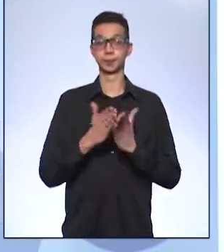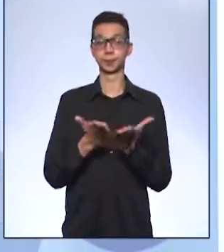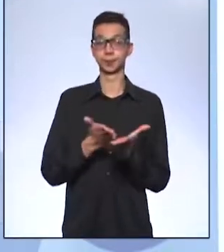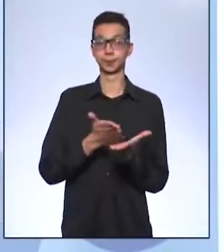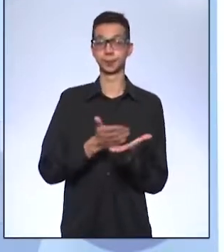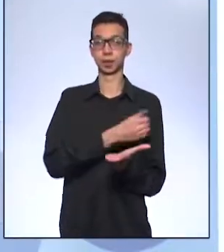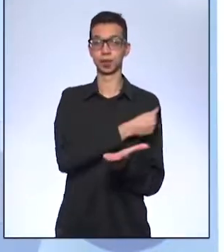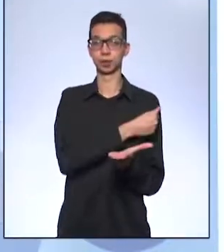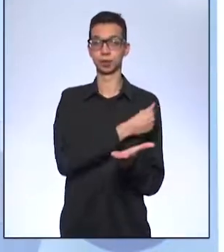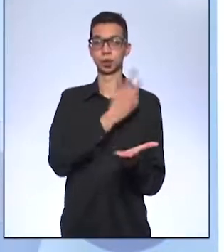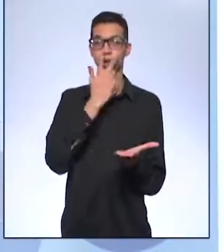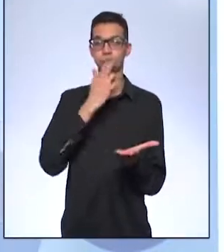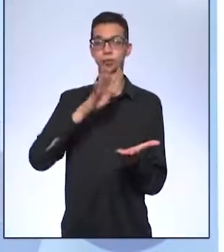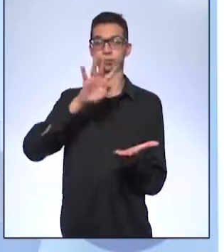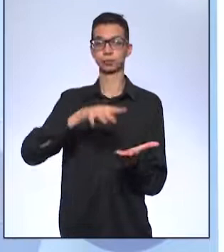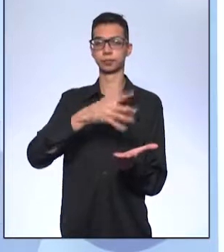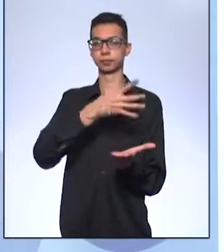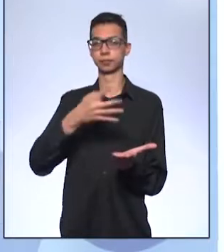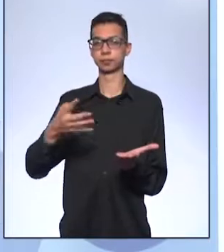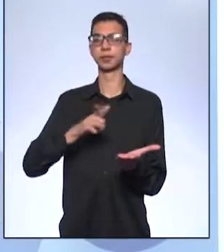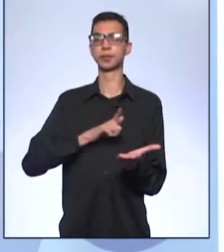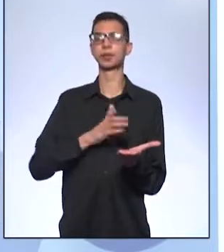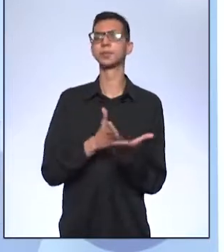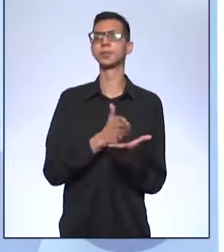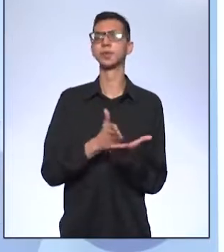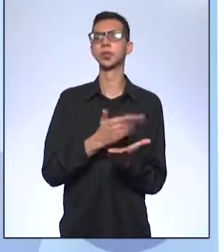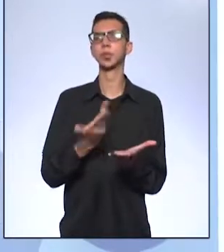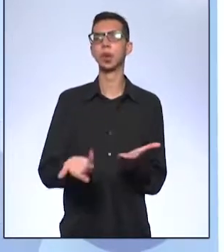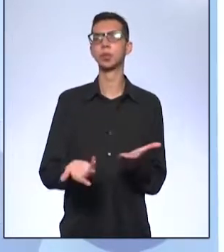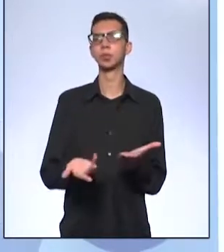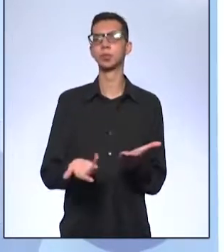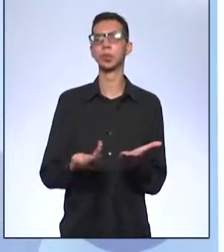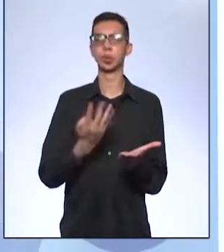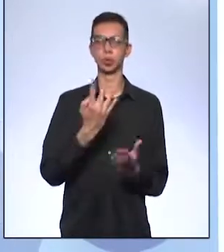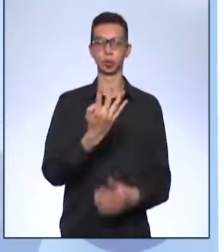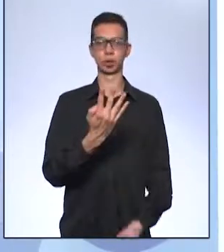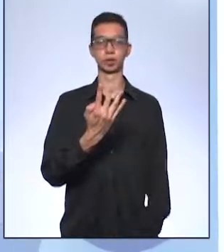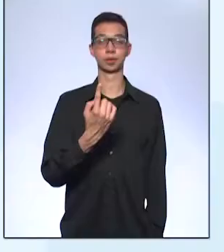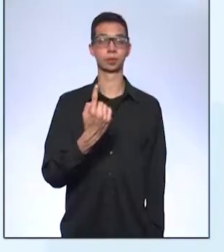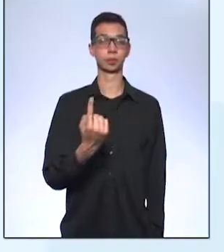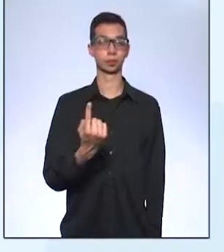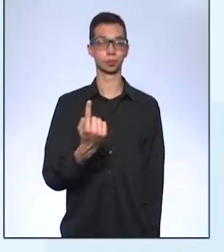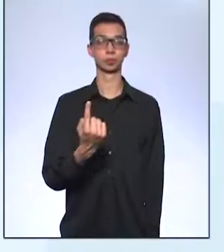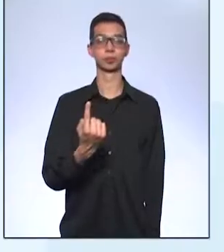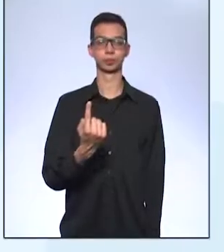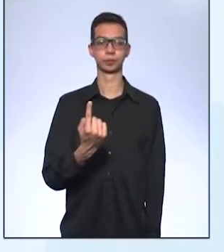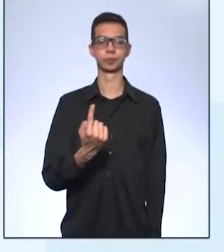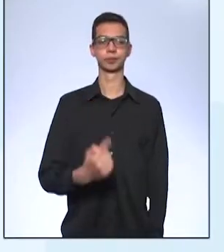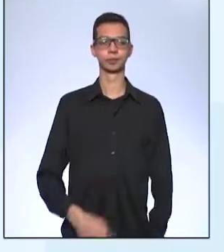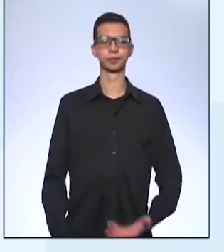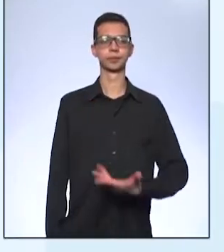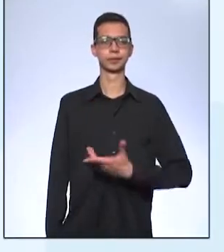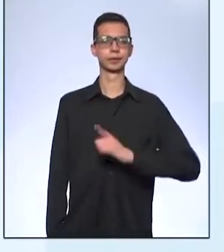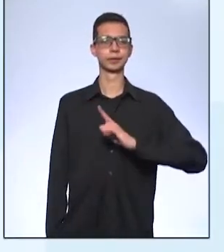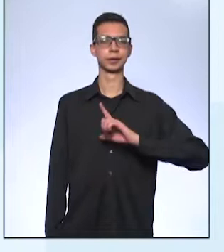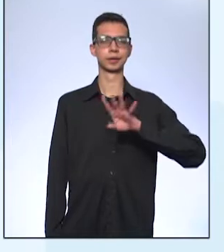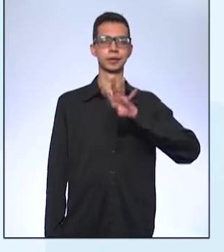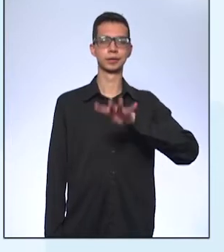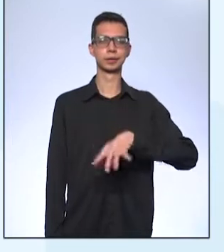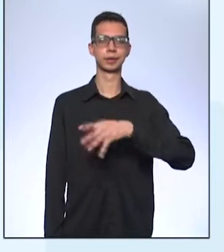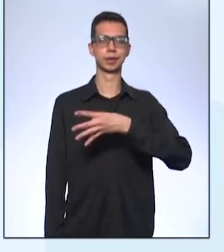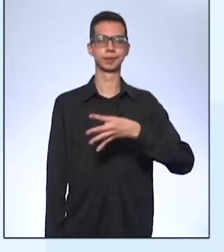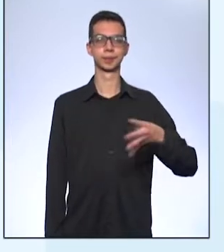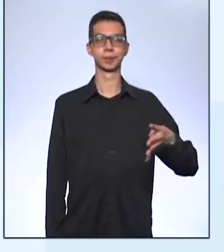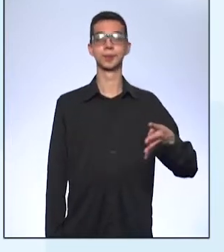tabela ali, acho que está na página, vamos colocar na tela, por favor, página 41. No caderno do aluno tem uma tabelinha aí para vocês.